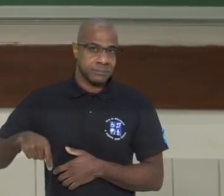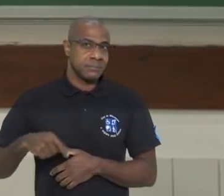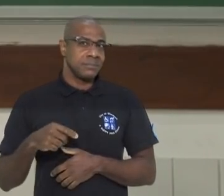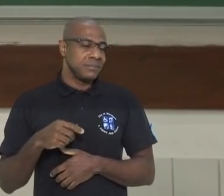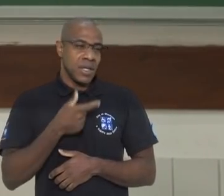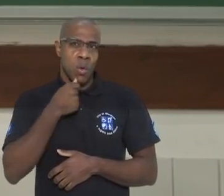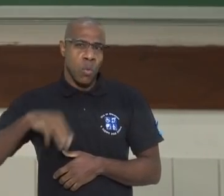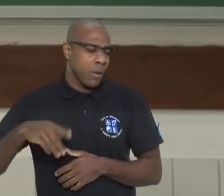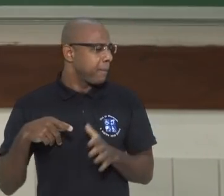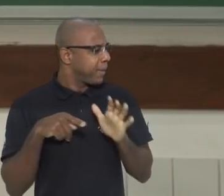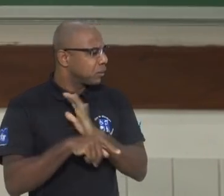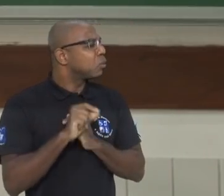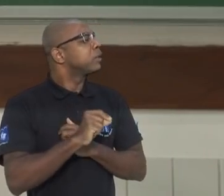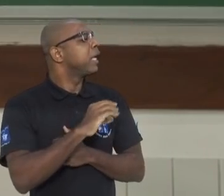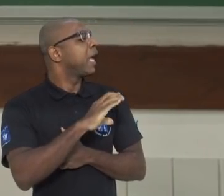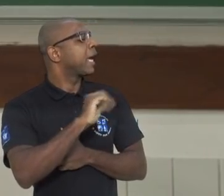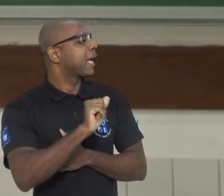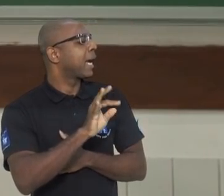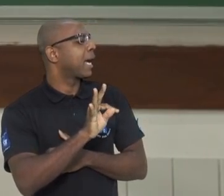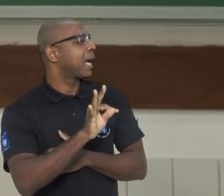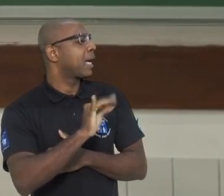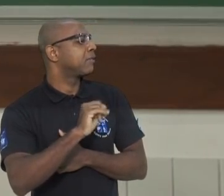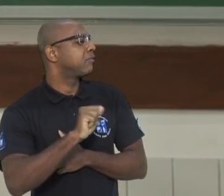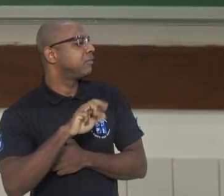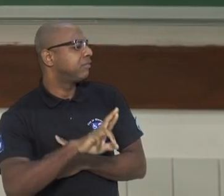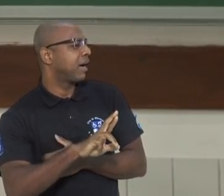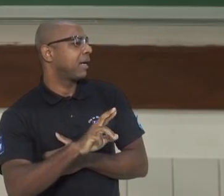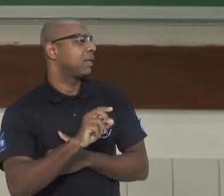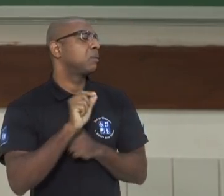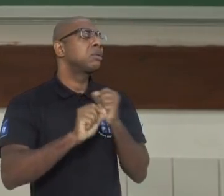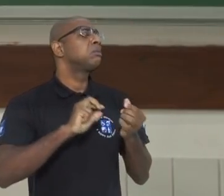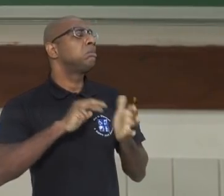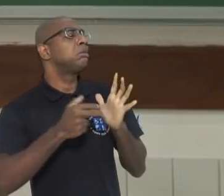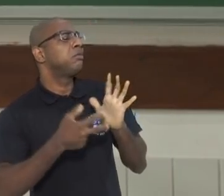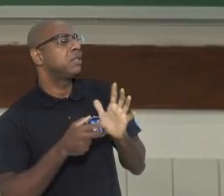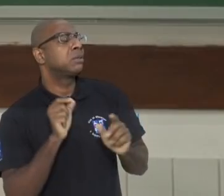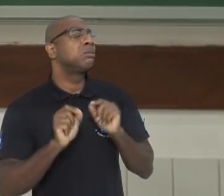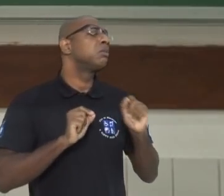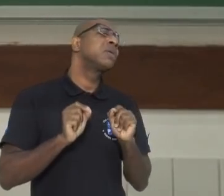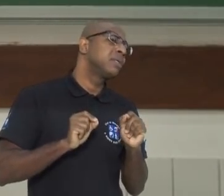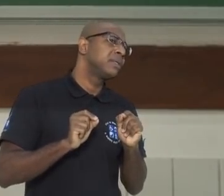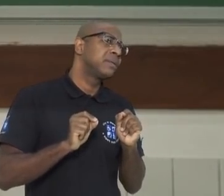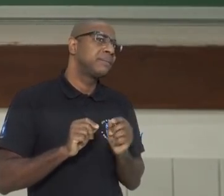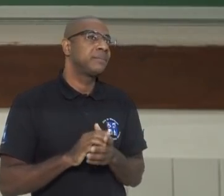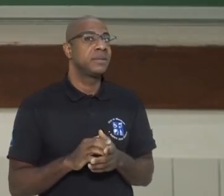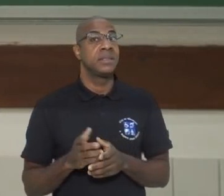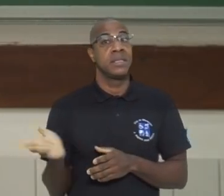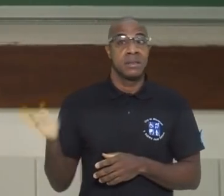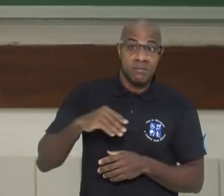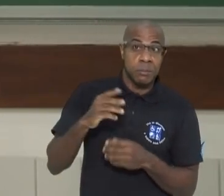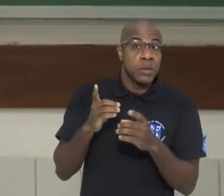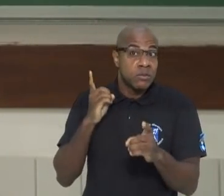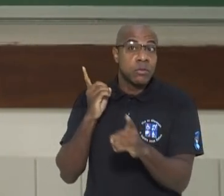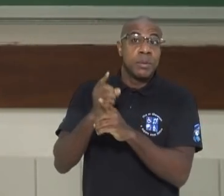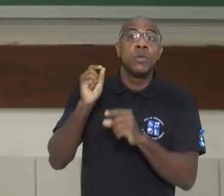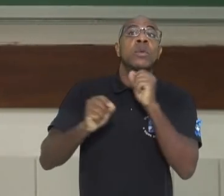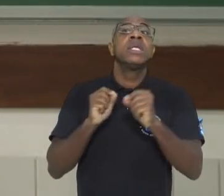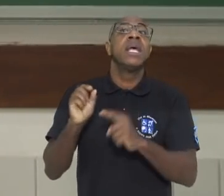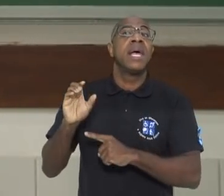é cativar? Vamos também depois descobrir o que é cativar, não é mesmo? Então,